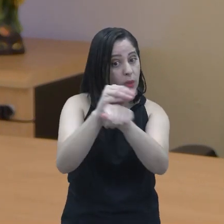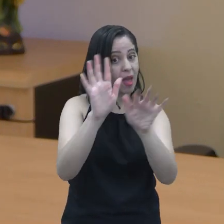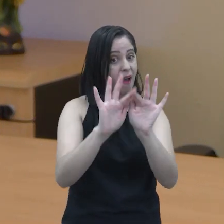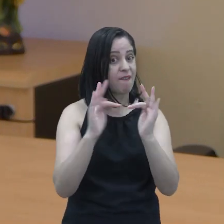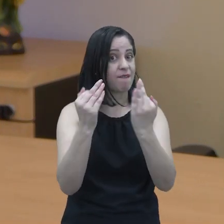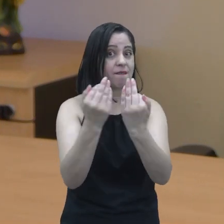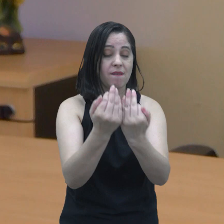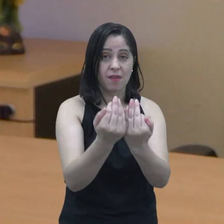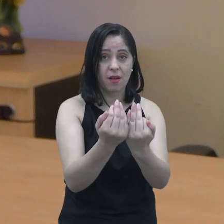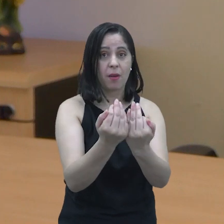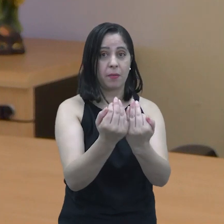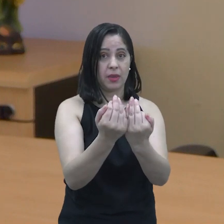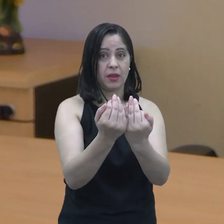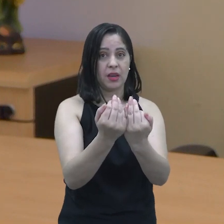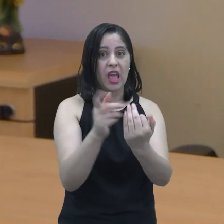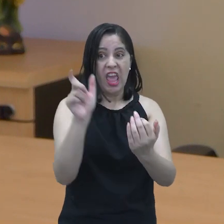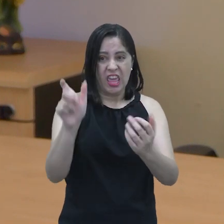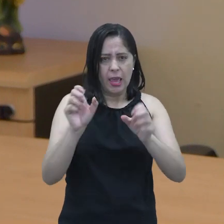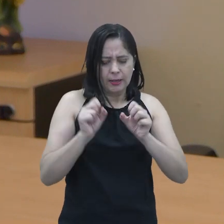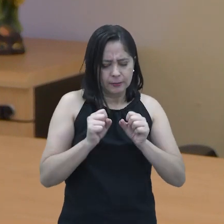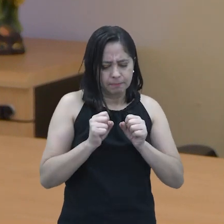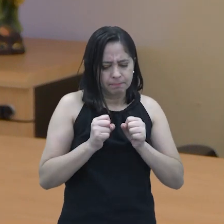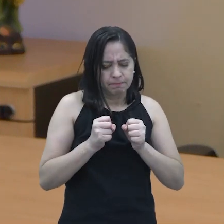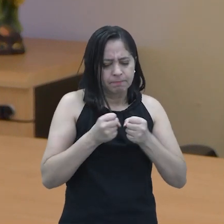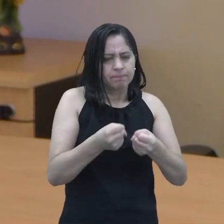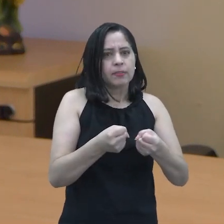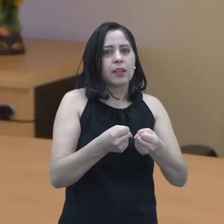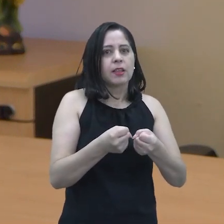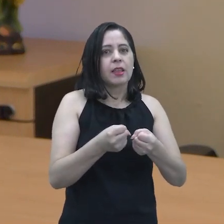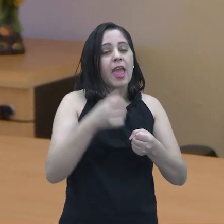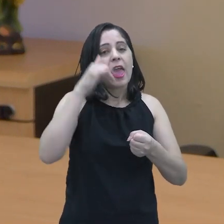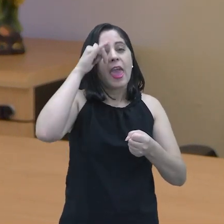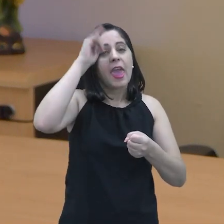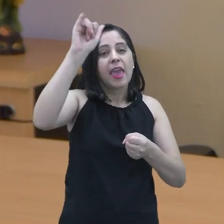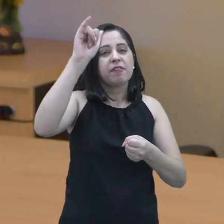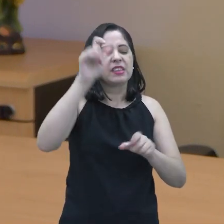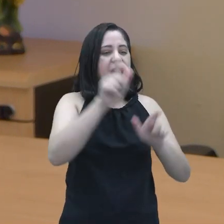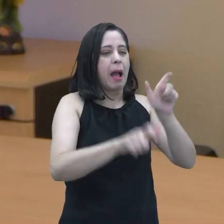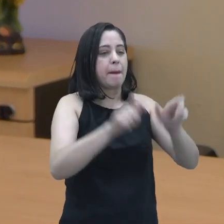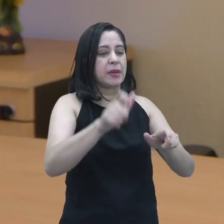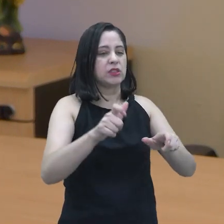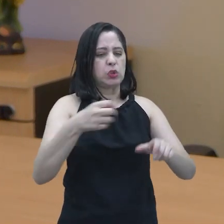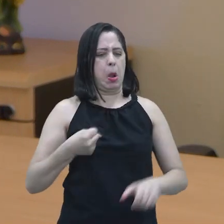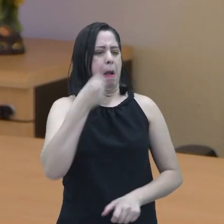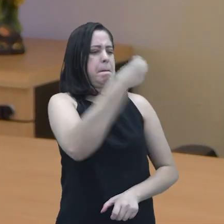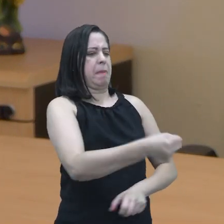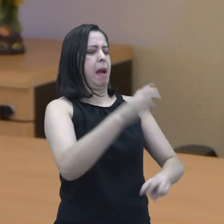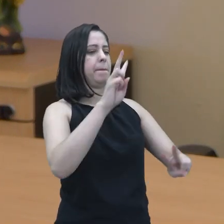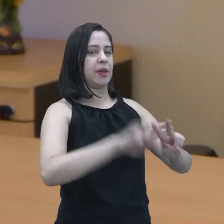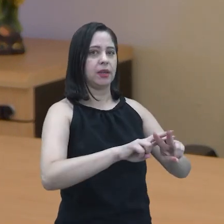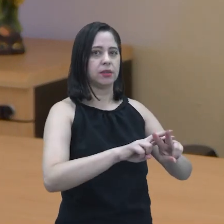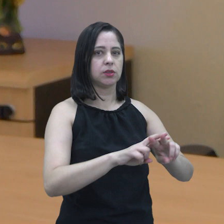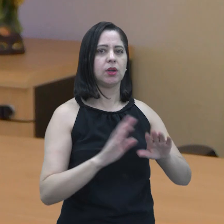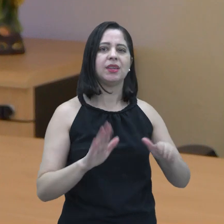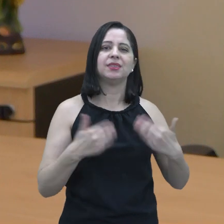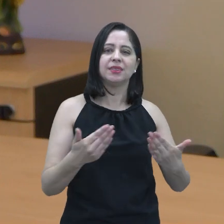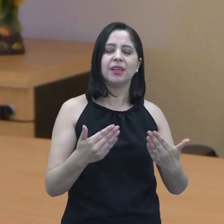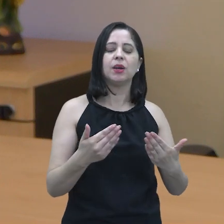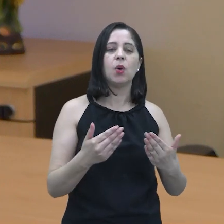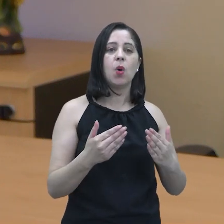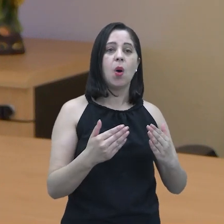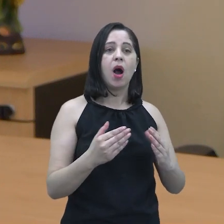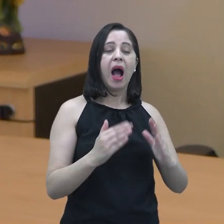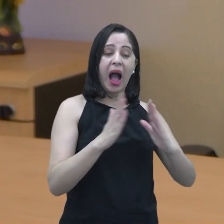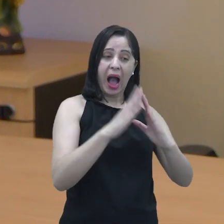dos encarcerados e também numa ação preventiva de evitar que houvesse encarcerados. Então a igreja olha com